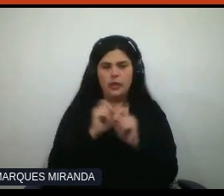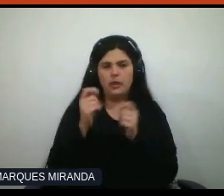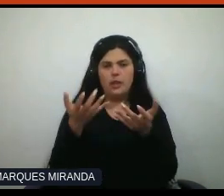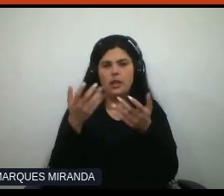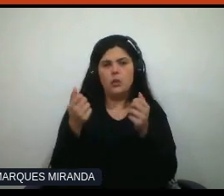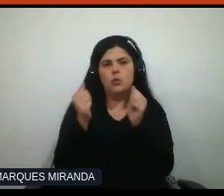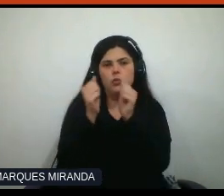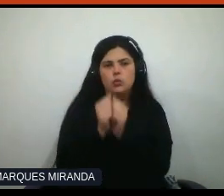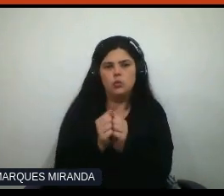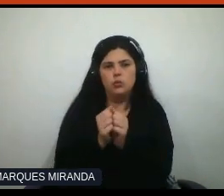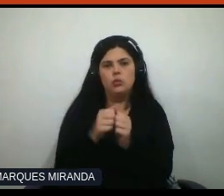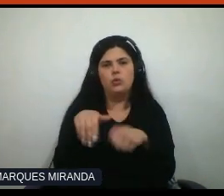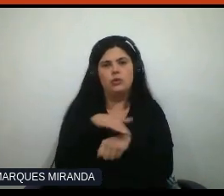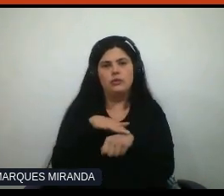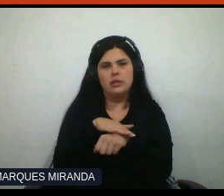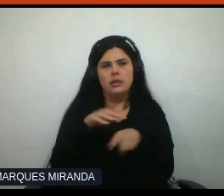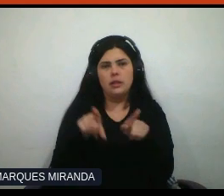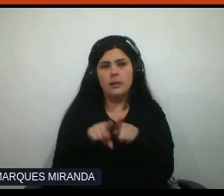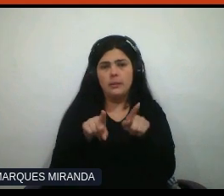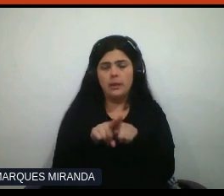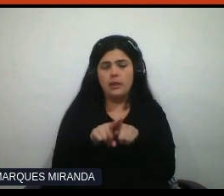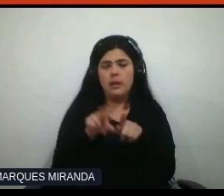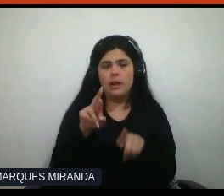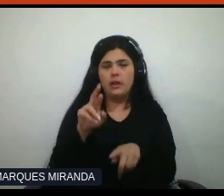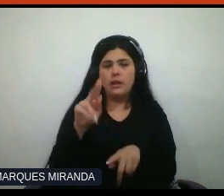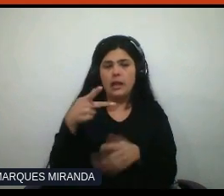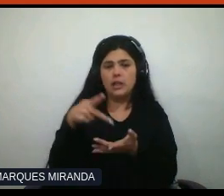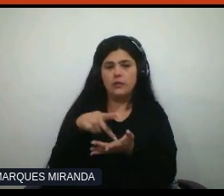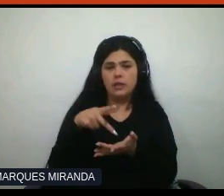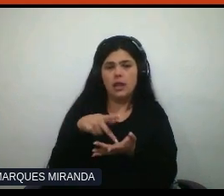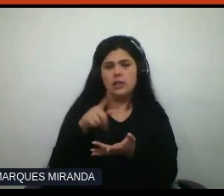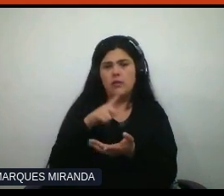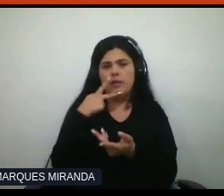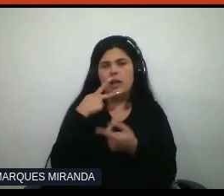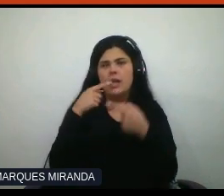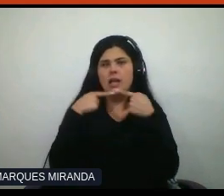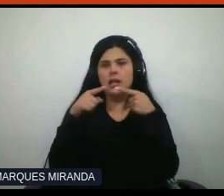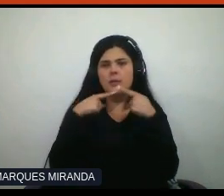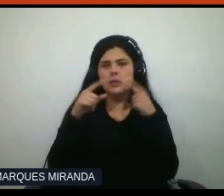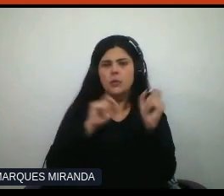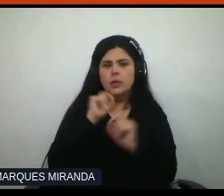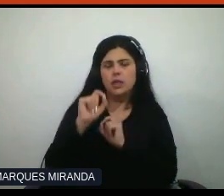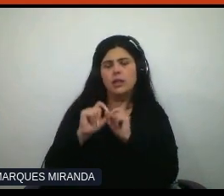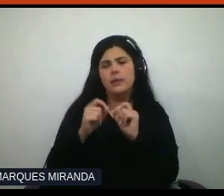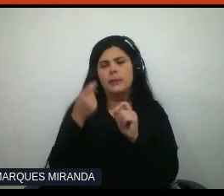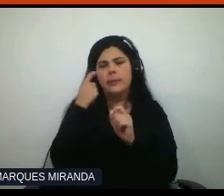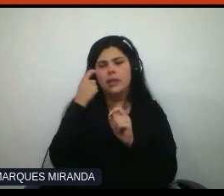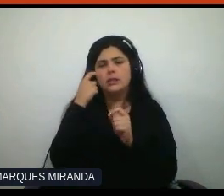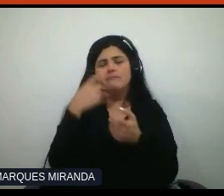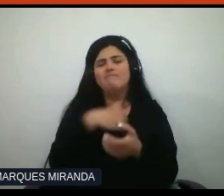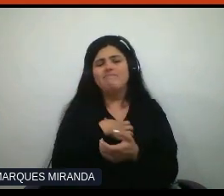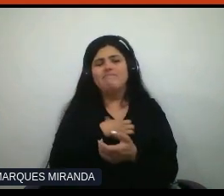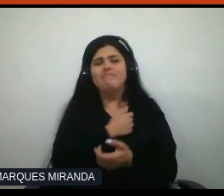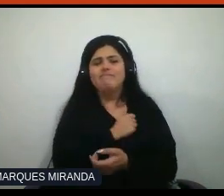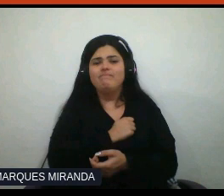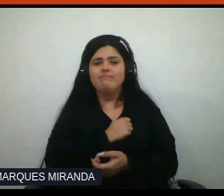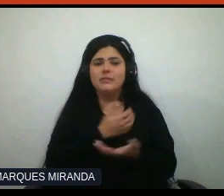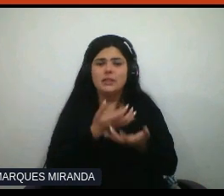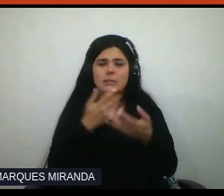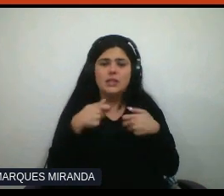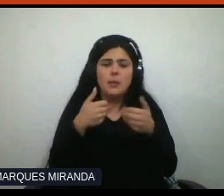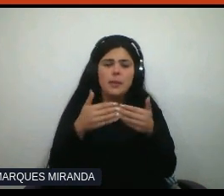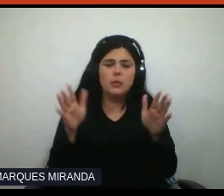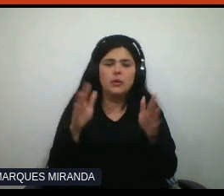aliado, conversar, às vezes com o RH mesmo, não no sentido de reclamação. Fala, olha, estou sentindo falta aqui de ter uma abertura para a gente trazer